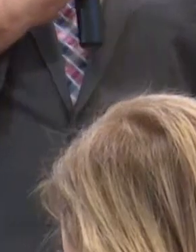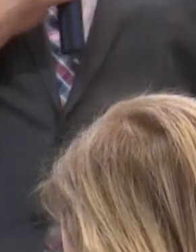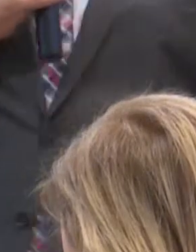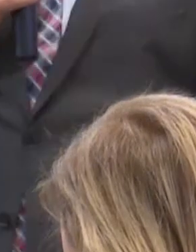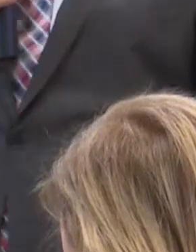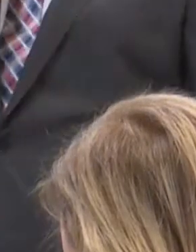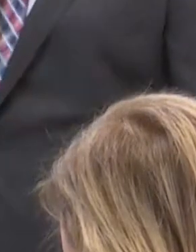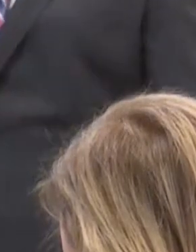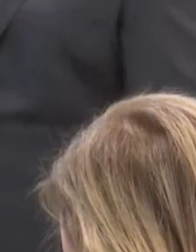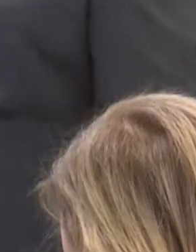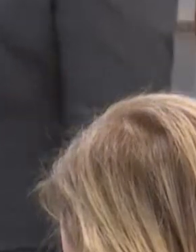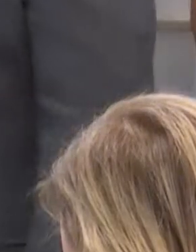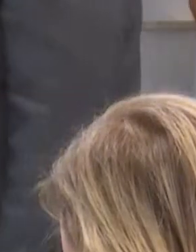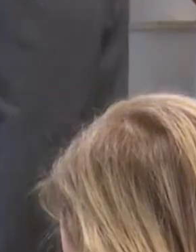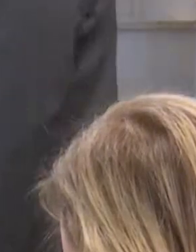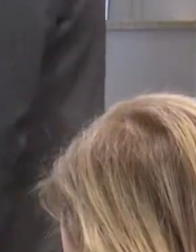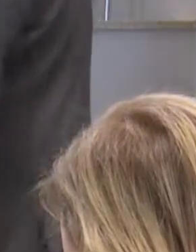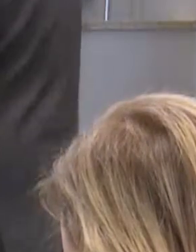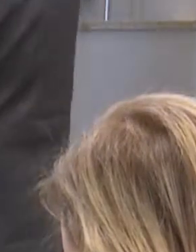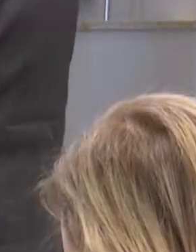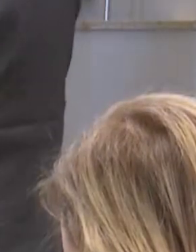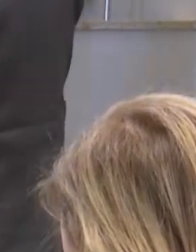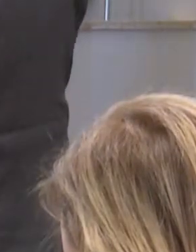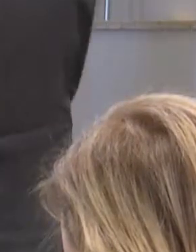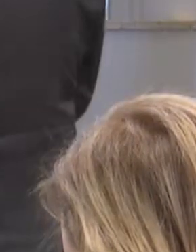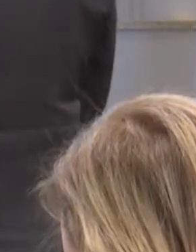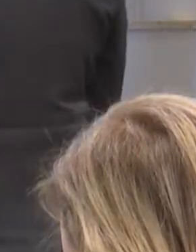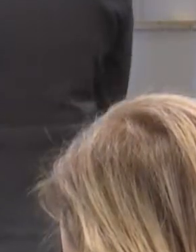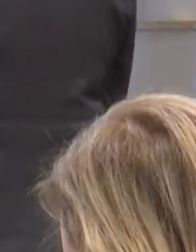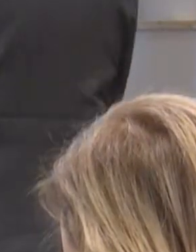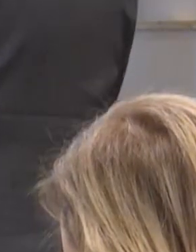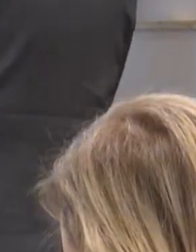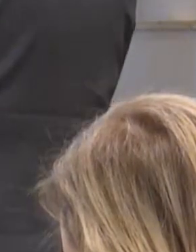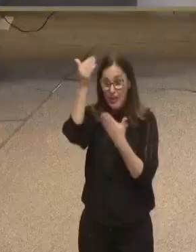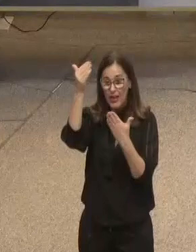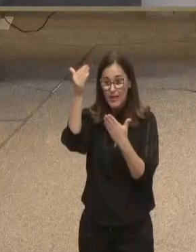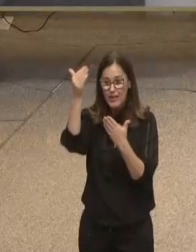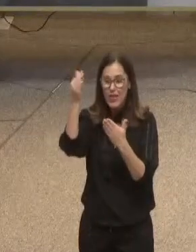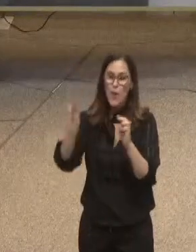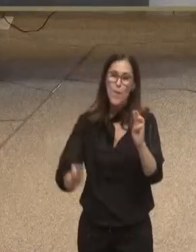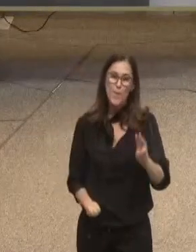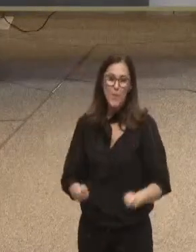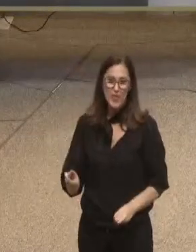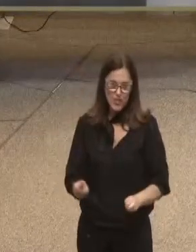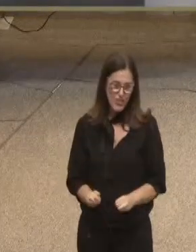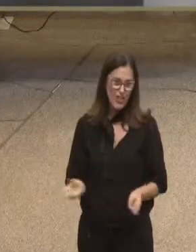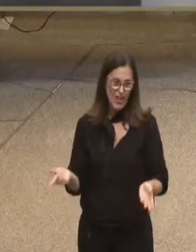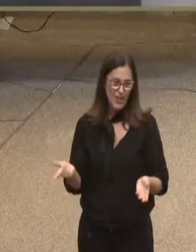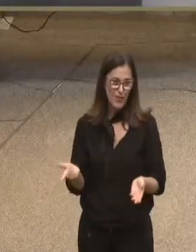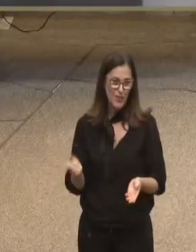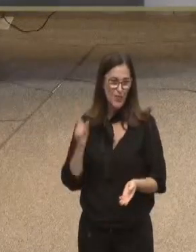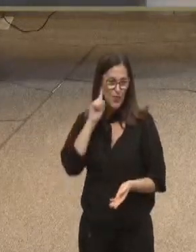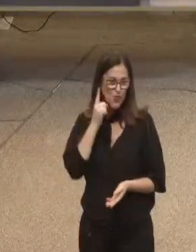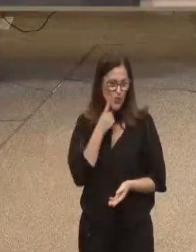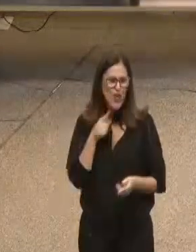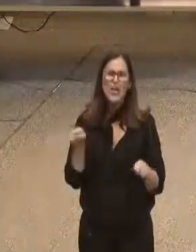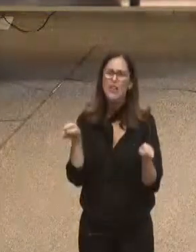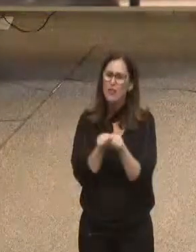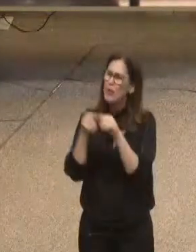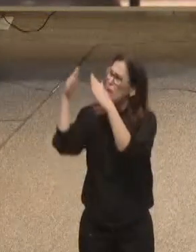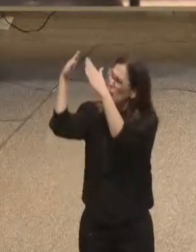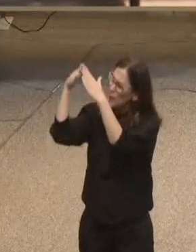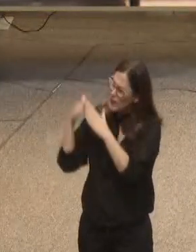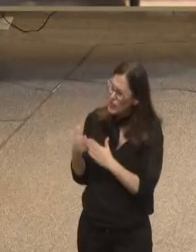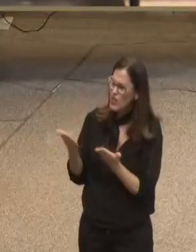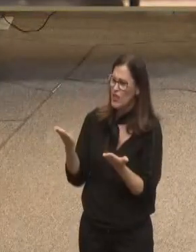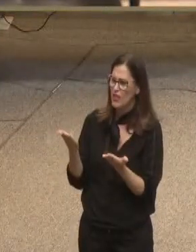vocês. Nesta hora, irmãos, nós vamos orar ao Senhor para agradecer por esse ministério, mas também para interceder.